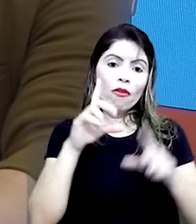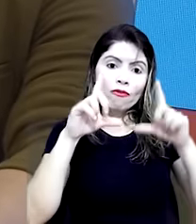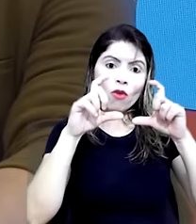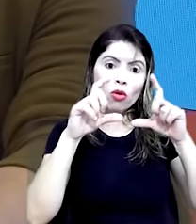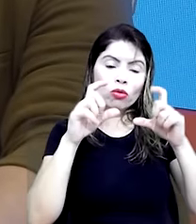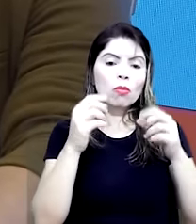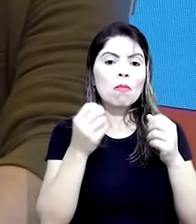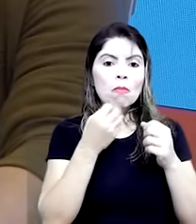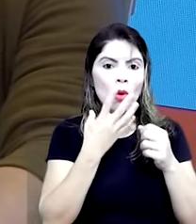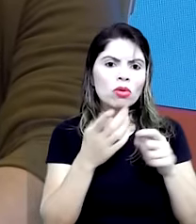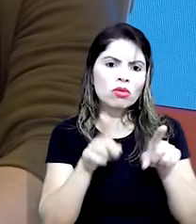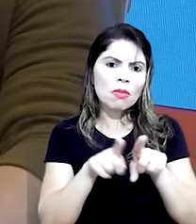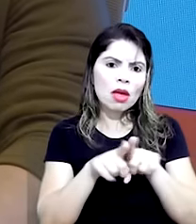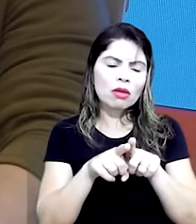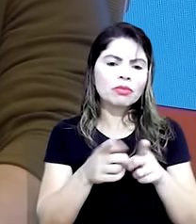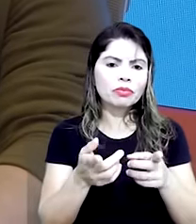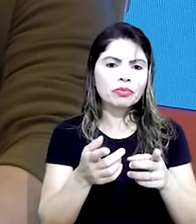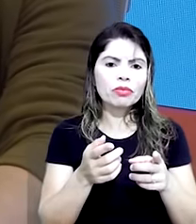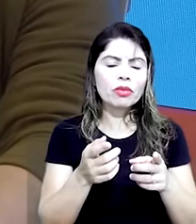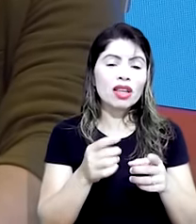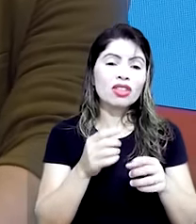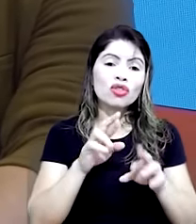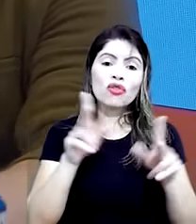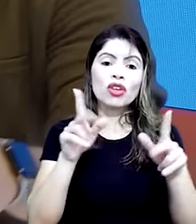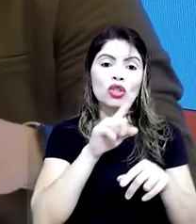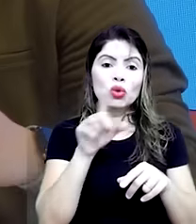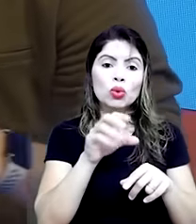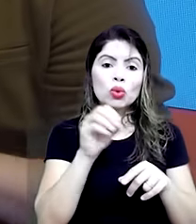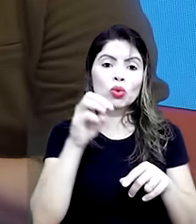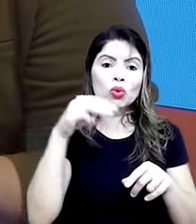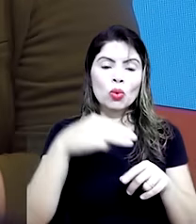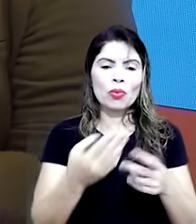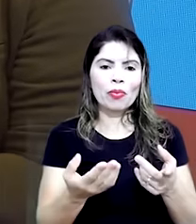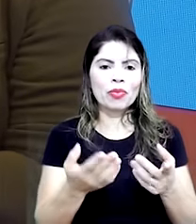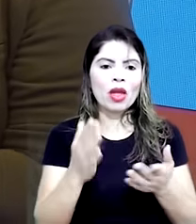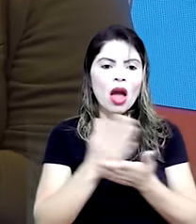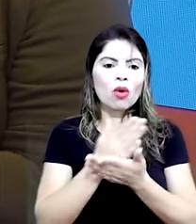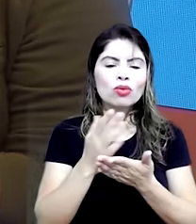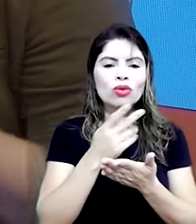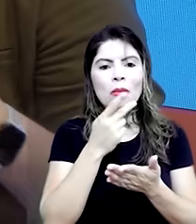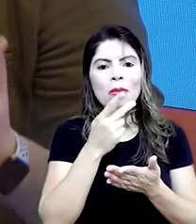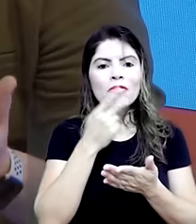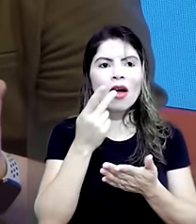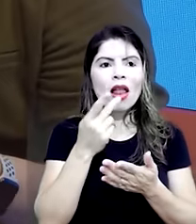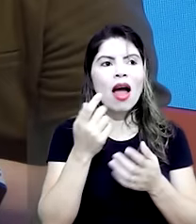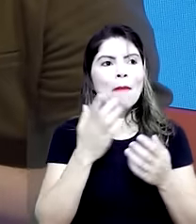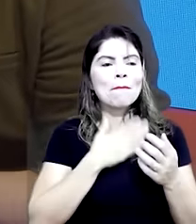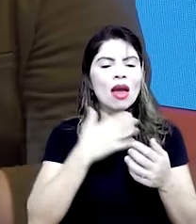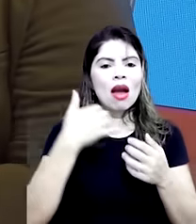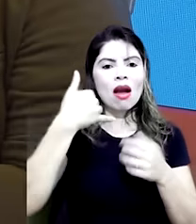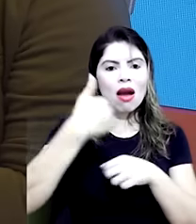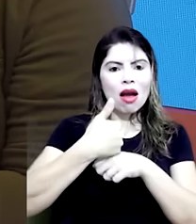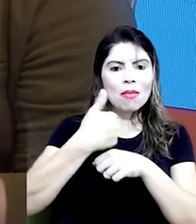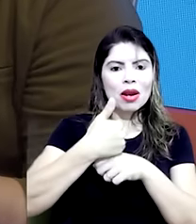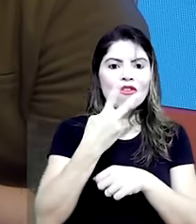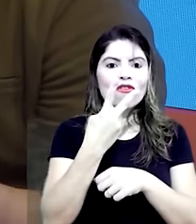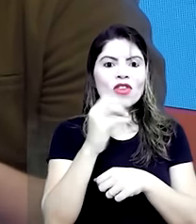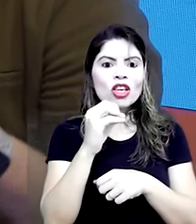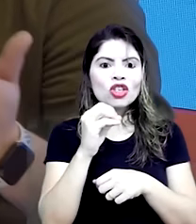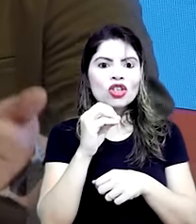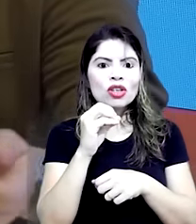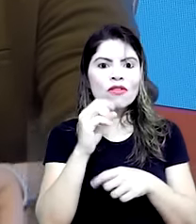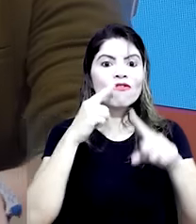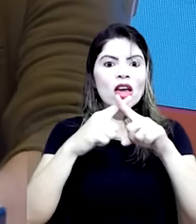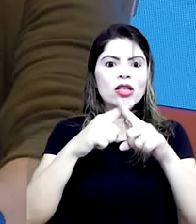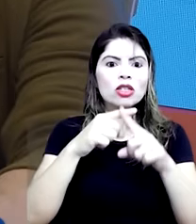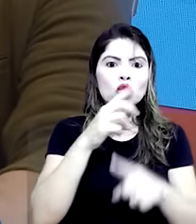exemplo né um um zoom tem gente que às vezes fala nossa minha câmera meu celular dá zoom de 20 vezes meu Deus vai destruir a foto n vai